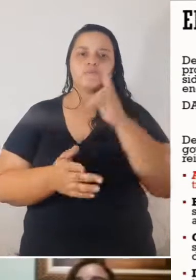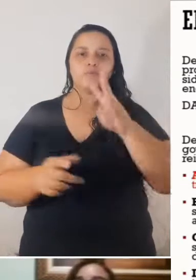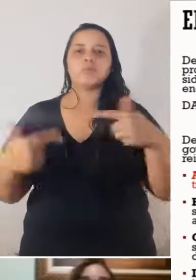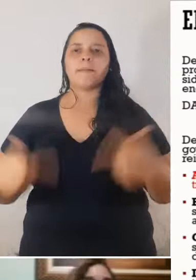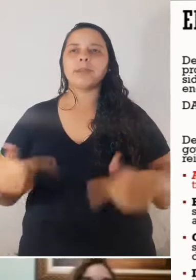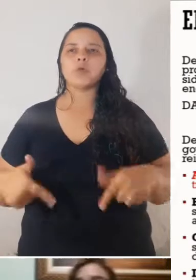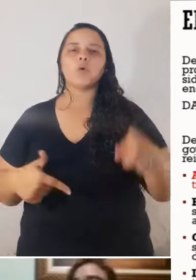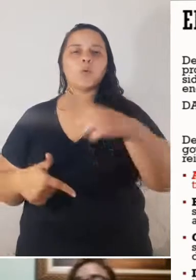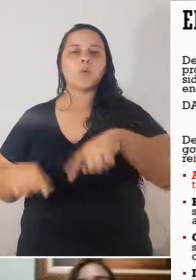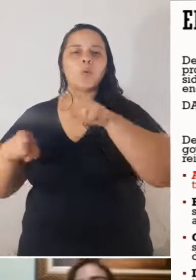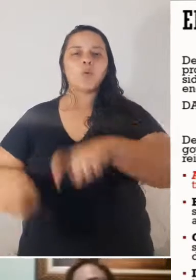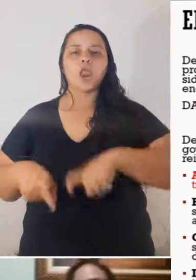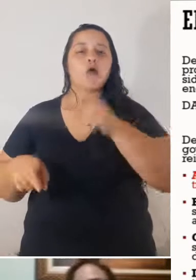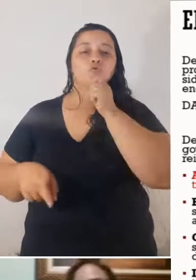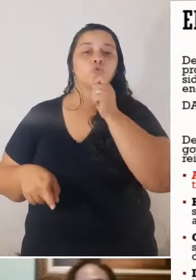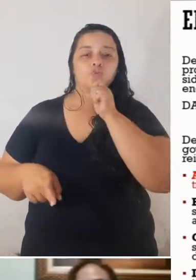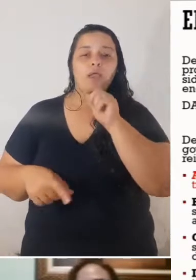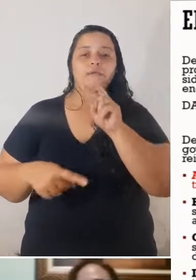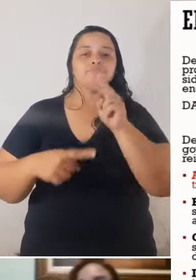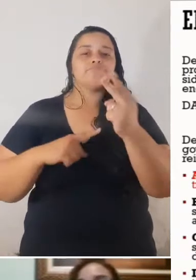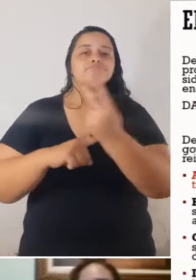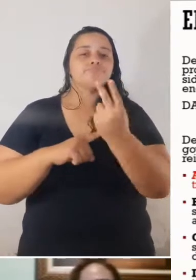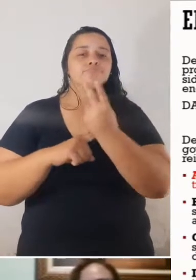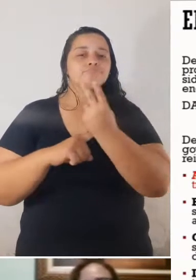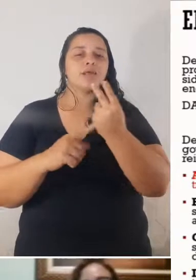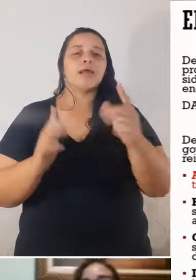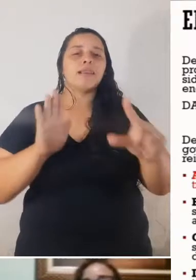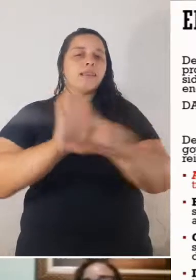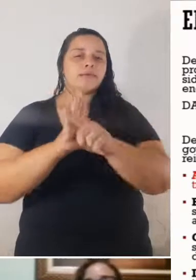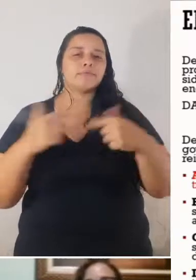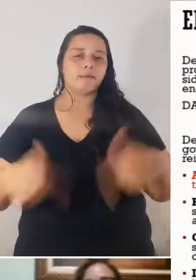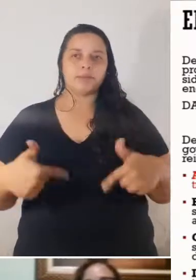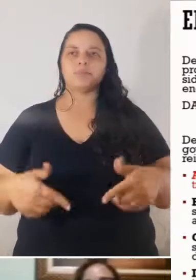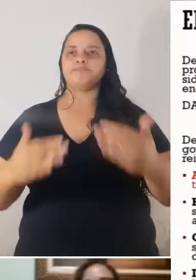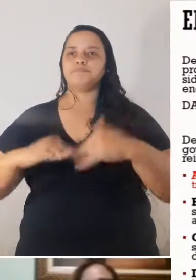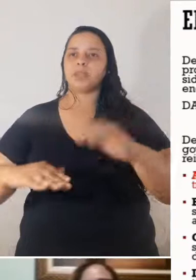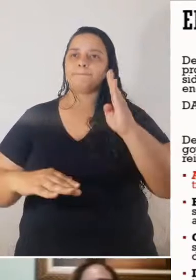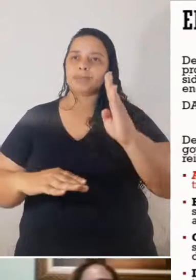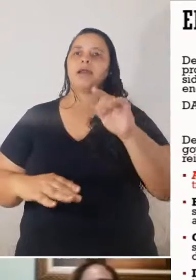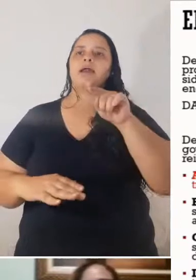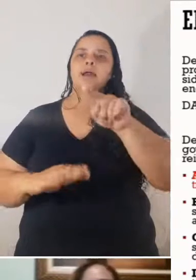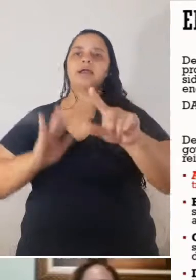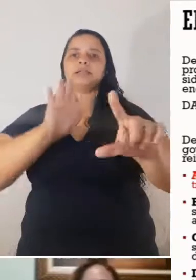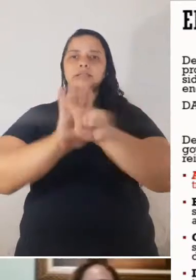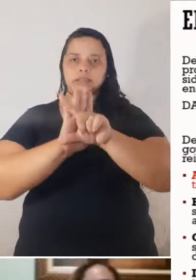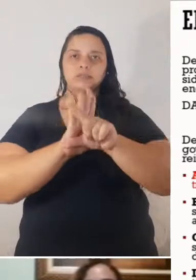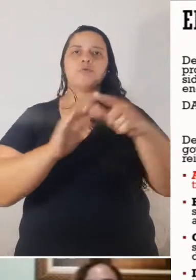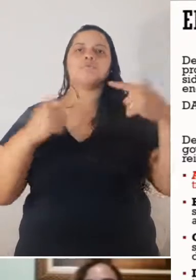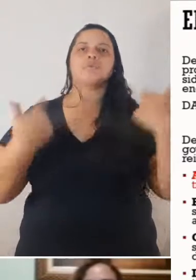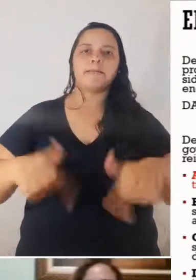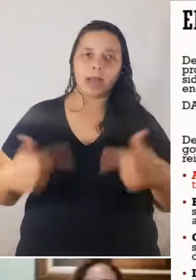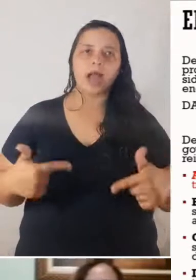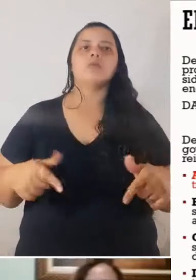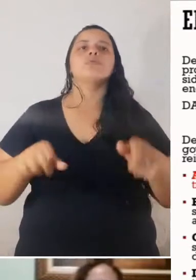trabalhadores rurais, nesse momento, eles não são assistidos pela legislação trabalhista. Letra B. A legislação do trabalho e previdência